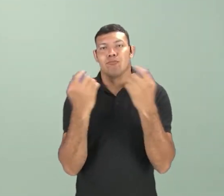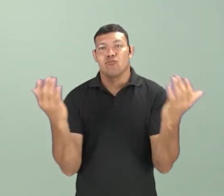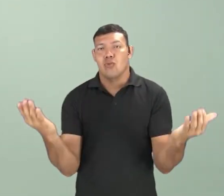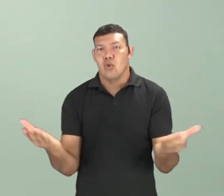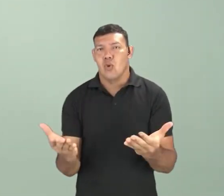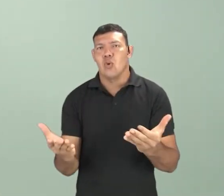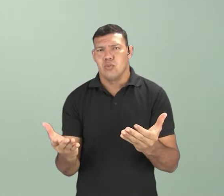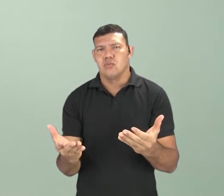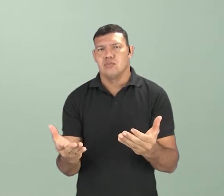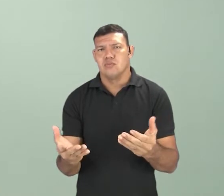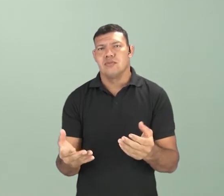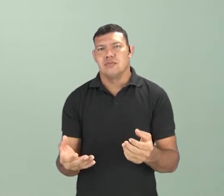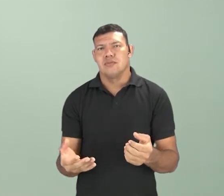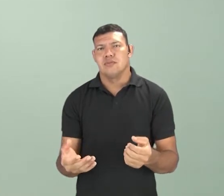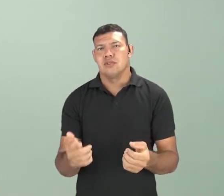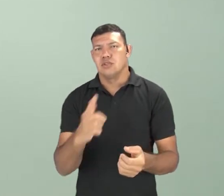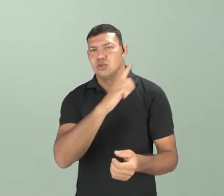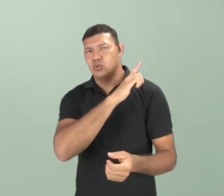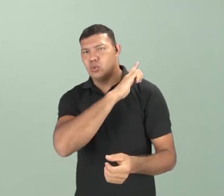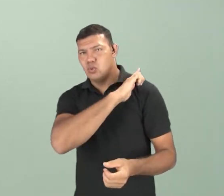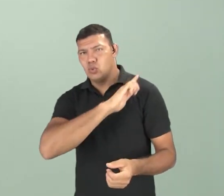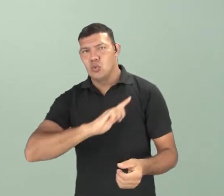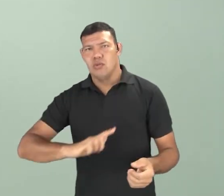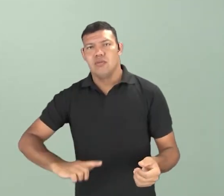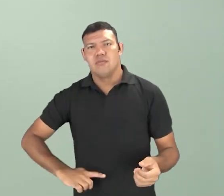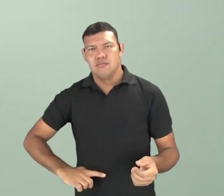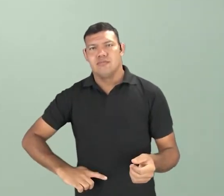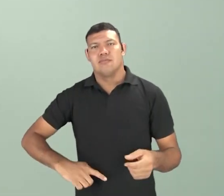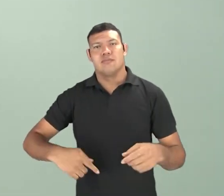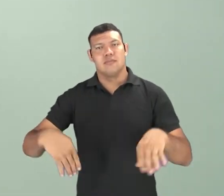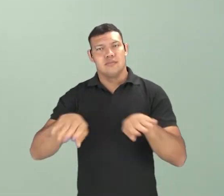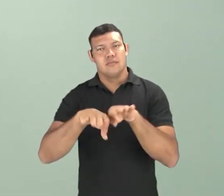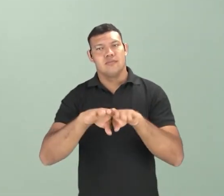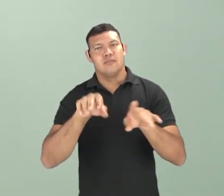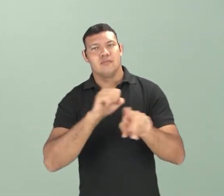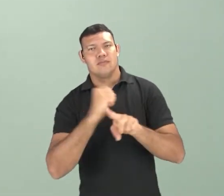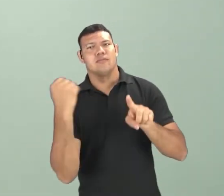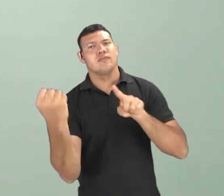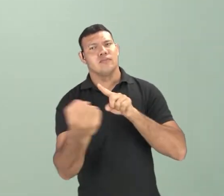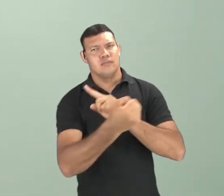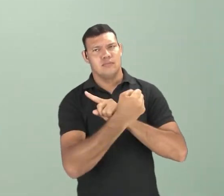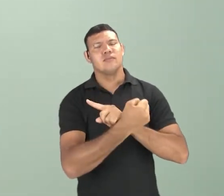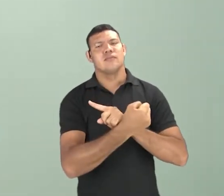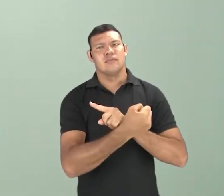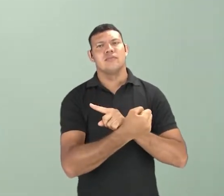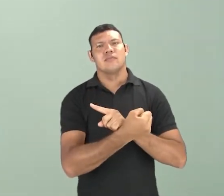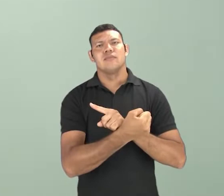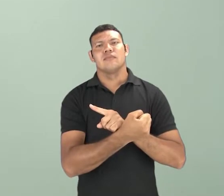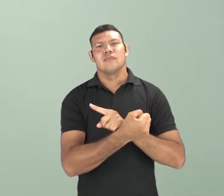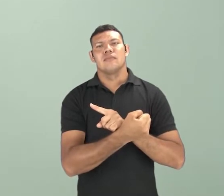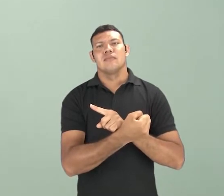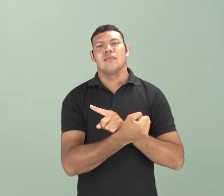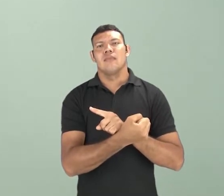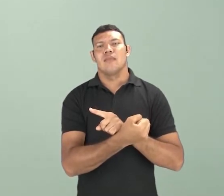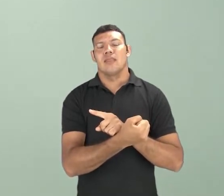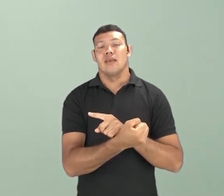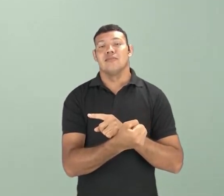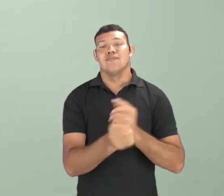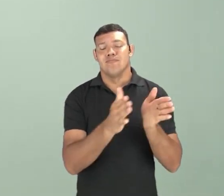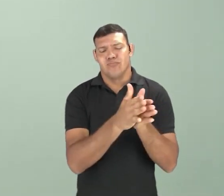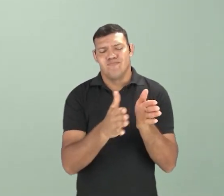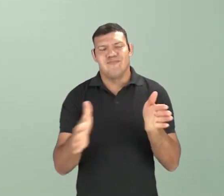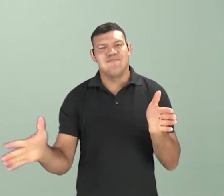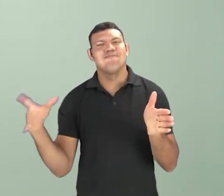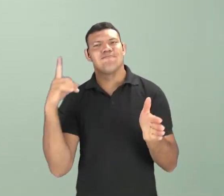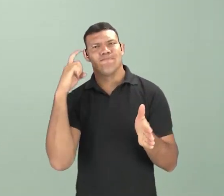do poder público e da própria sociedade em relação às queimadas é isso, porque nós estamos passando por um período muito difícil, que é a